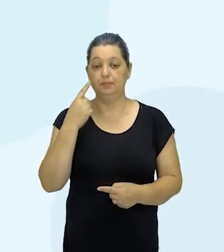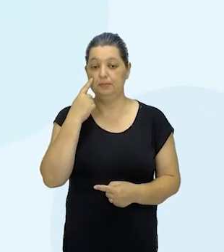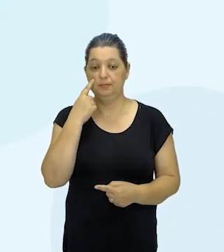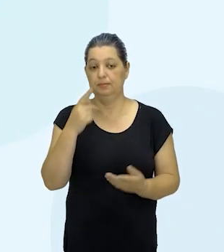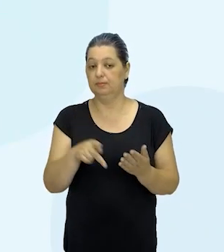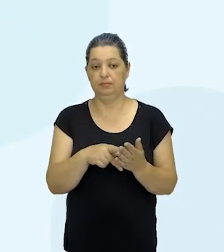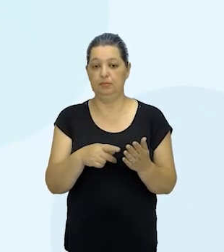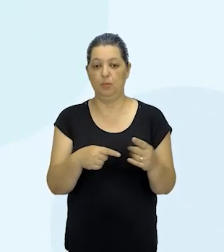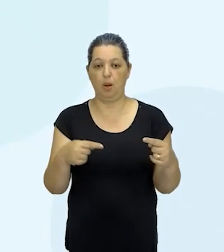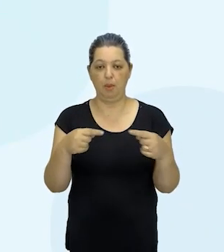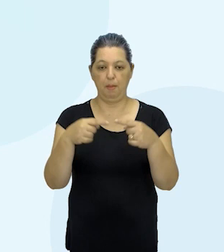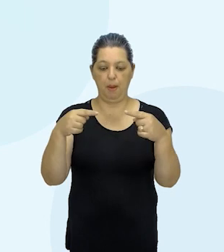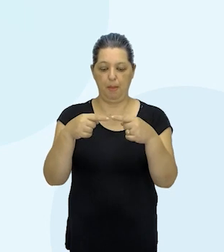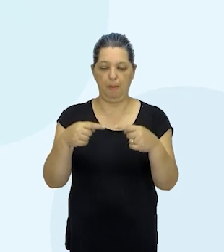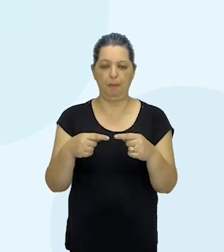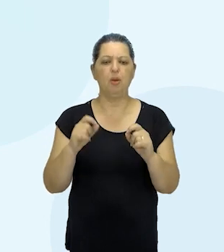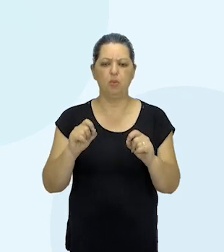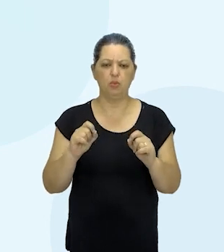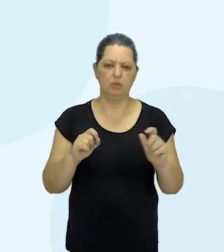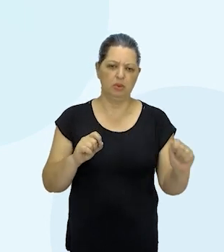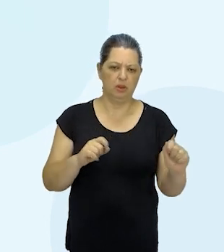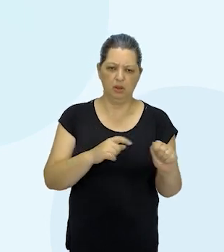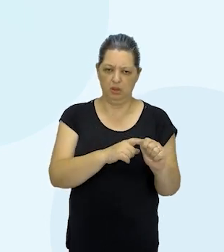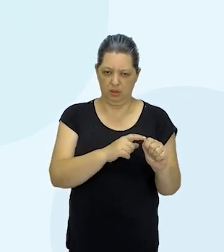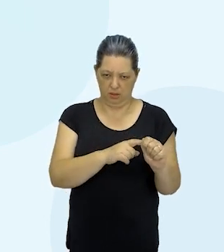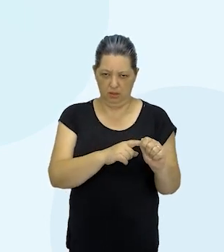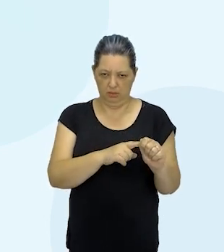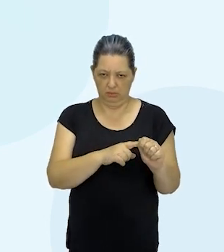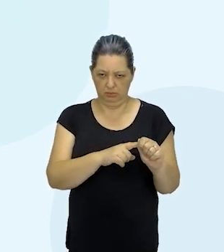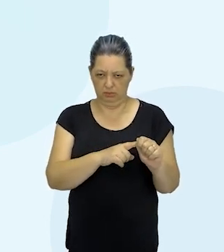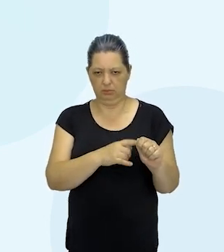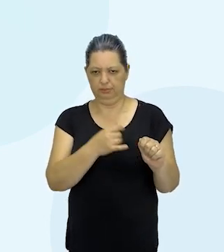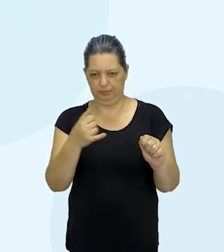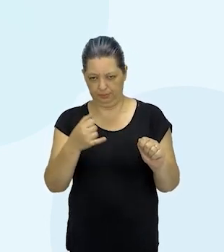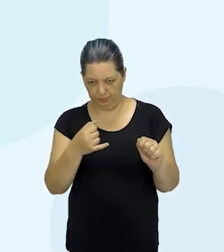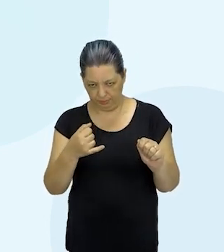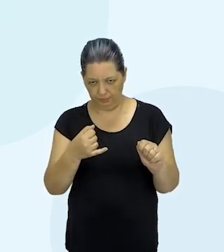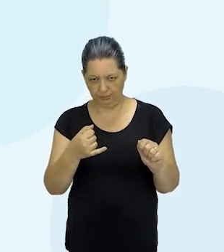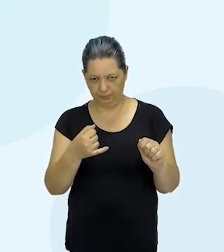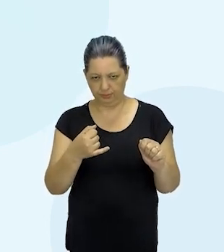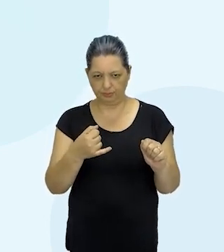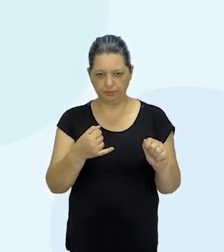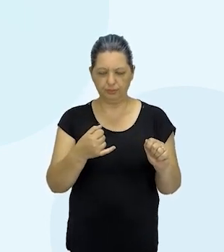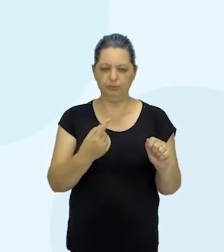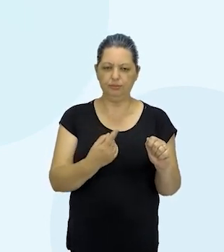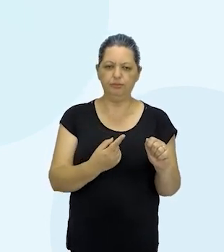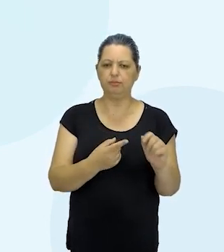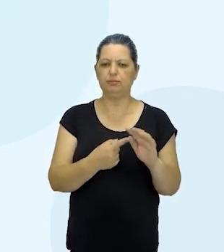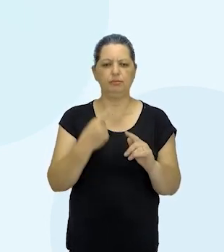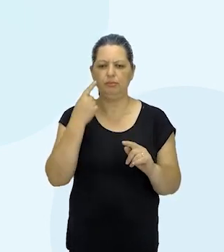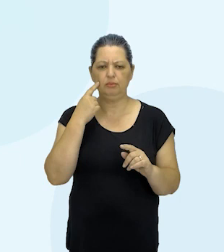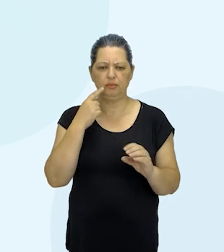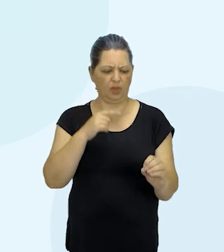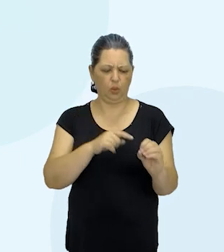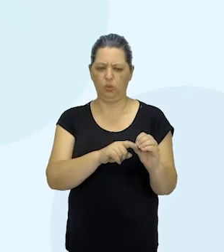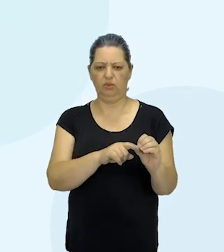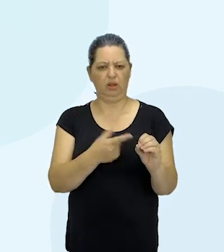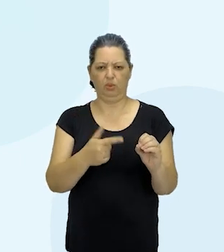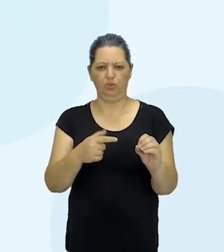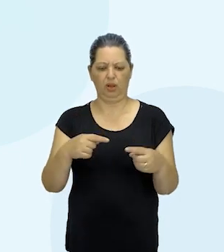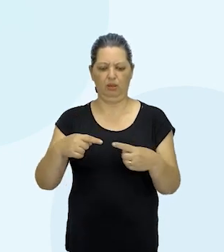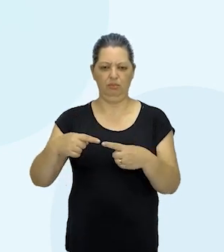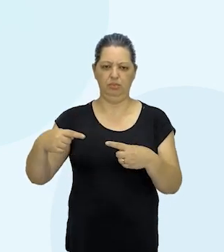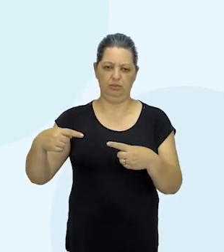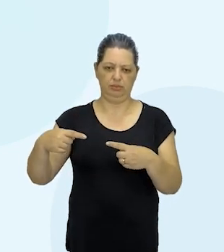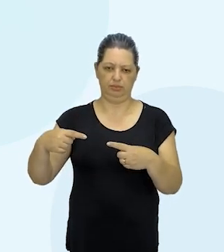para as setinhas. Olha, o conjunto A tem uma setinha saindo do menos 2, uma setinha saindo do menos 1. Opa, o 0 não tem setinha e uma